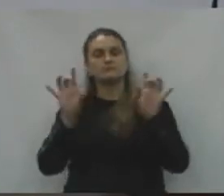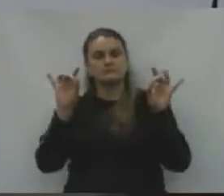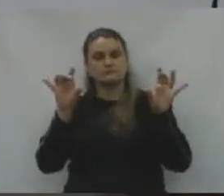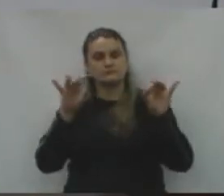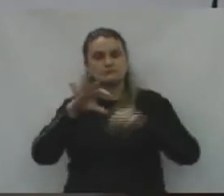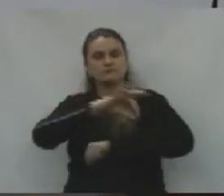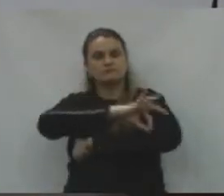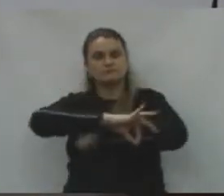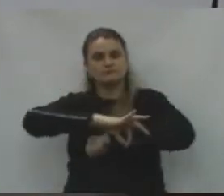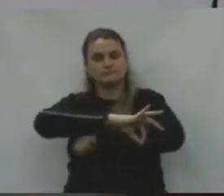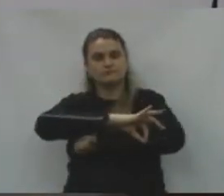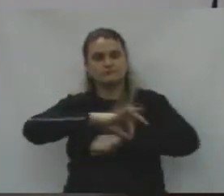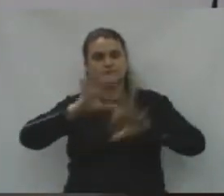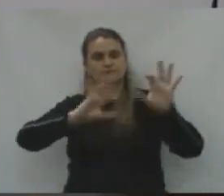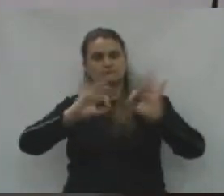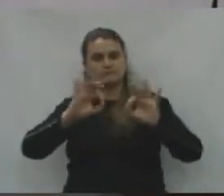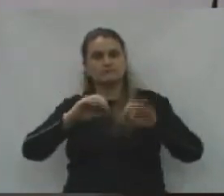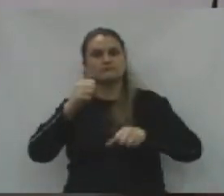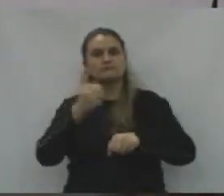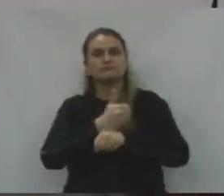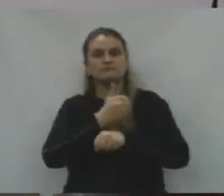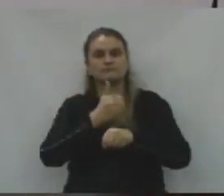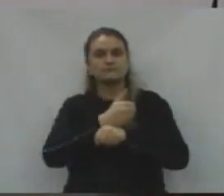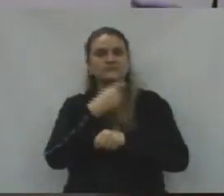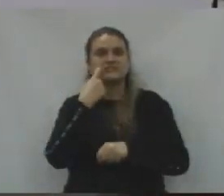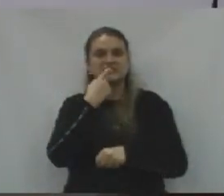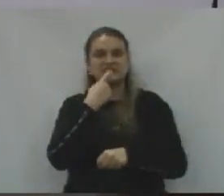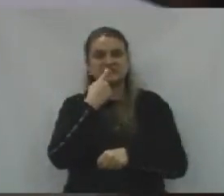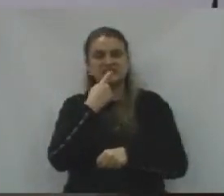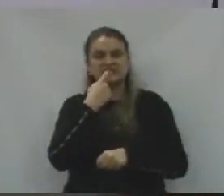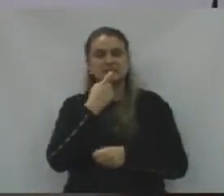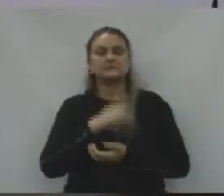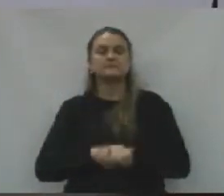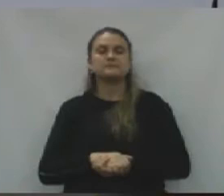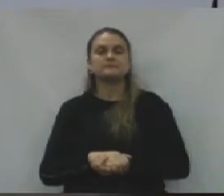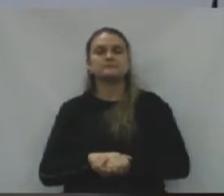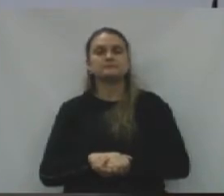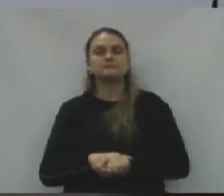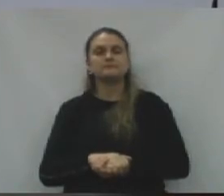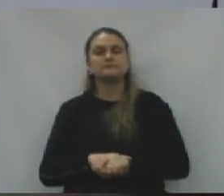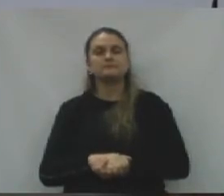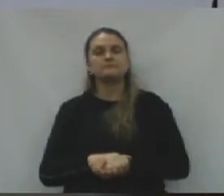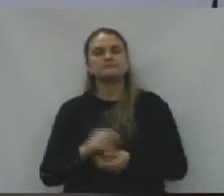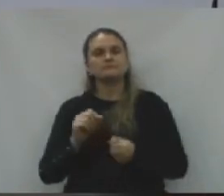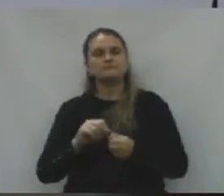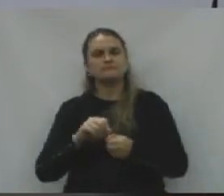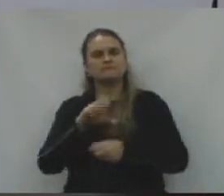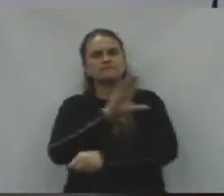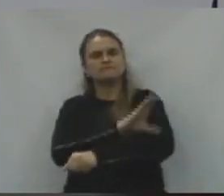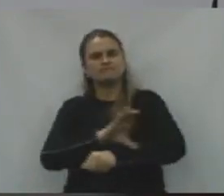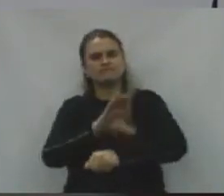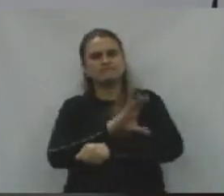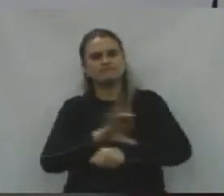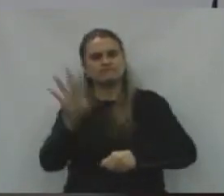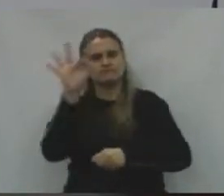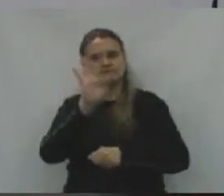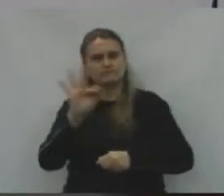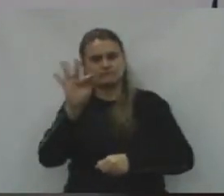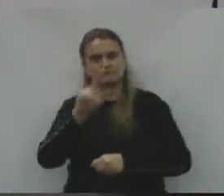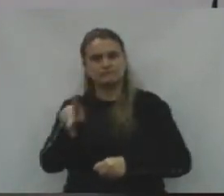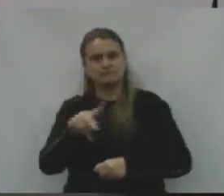arquitetura, ou mesmo pelos profissionais de odontologia. Investimentos na capacitação do nosso corpo